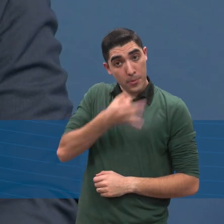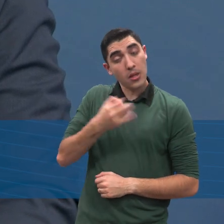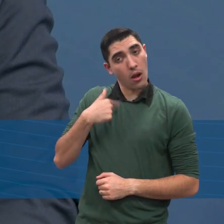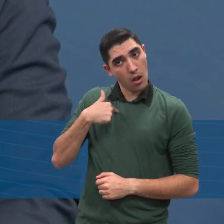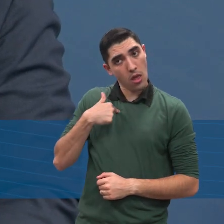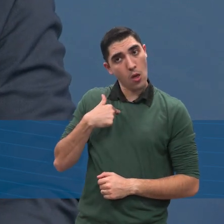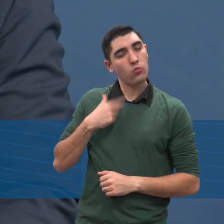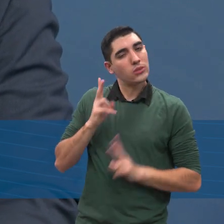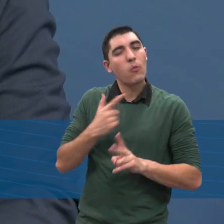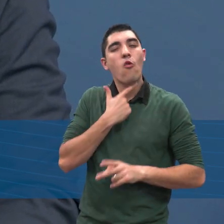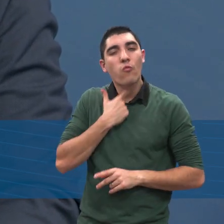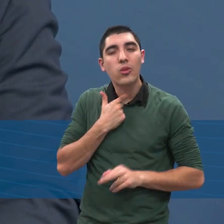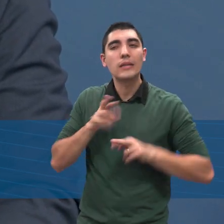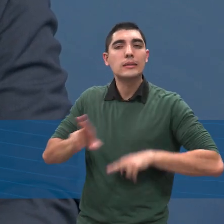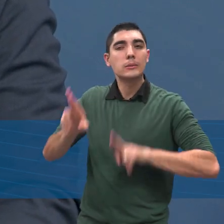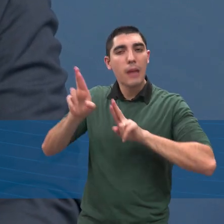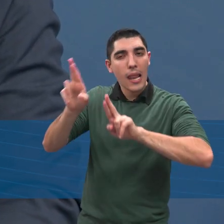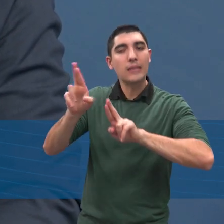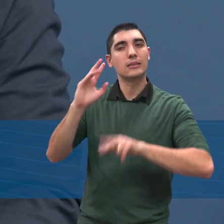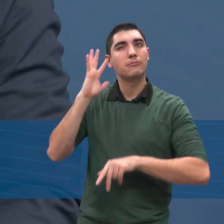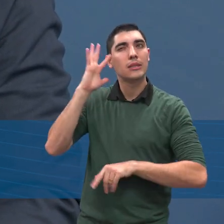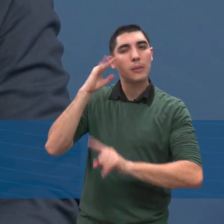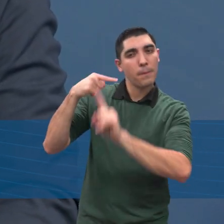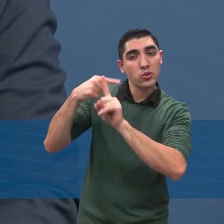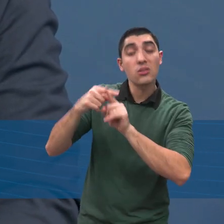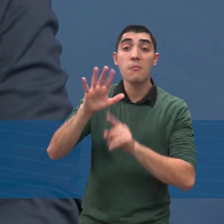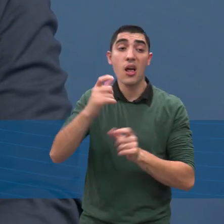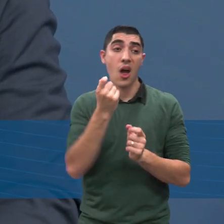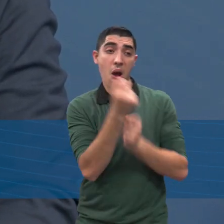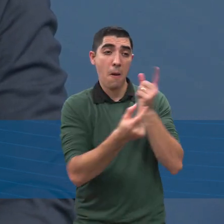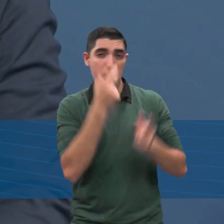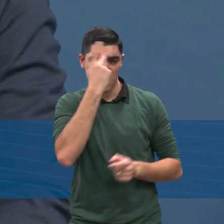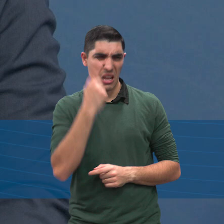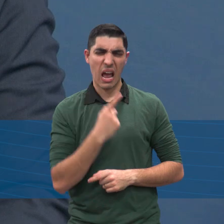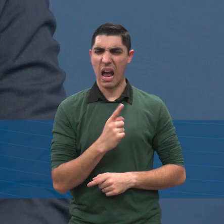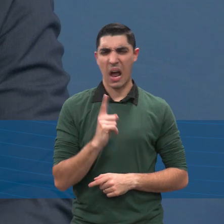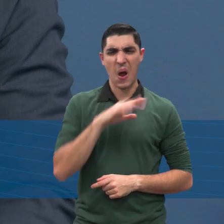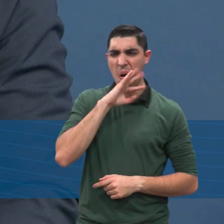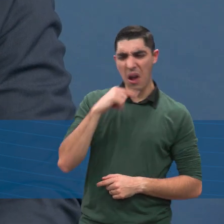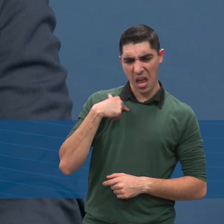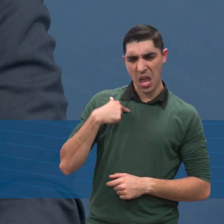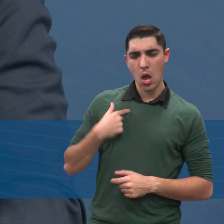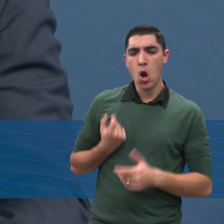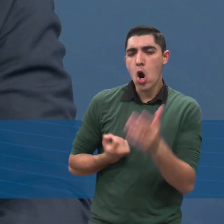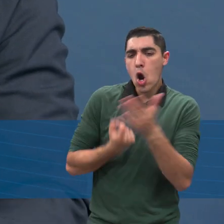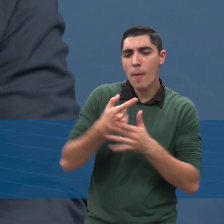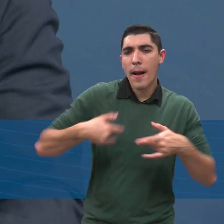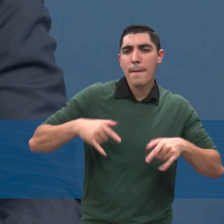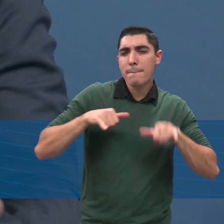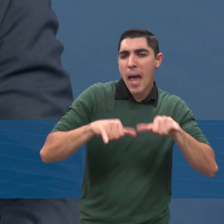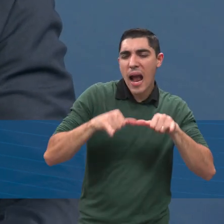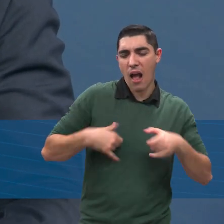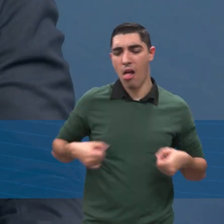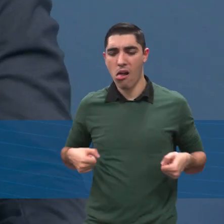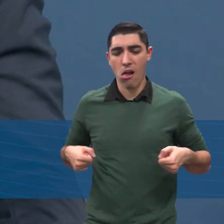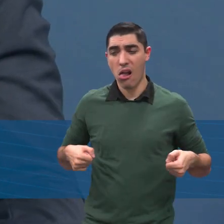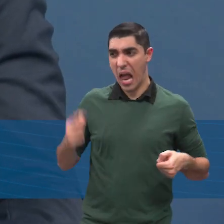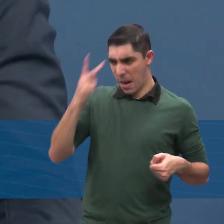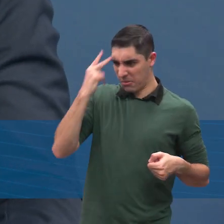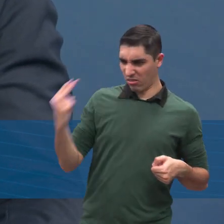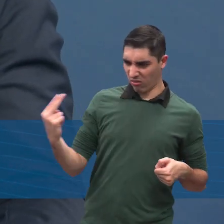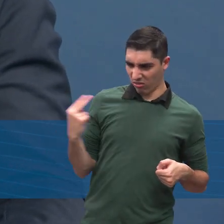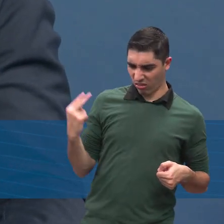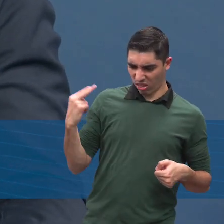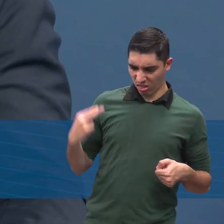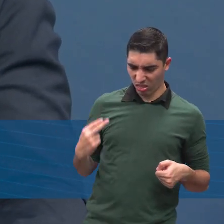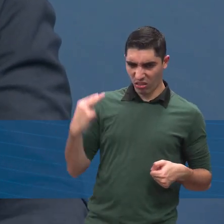vejo isso como positivo. Mas tem pessoas que vão avaliar isso como ruim. Fala assim, eu vou chegar com a minha compra, a pessoa está me vendo, entendeu?